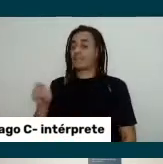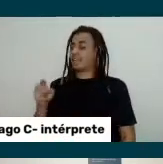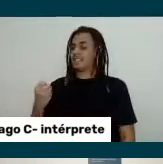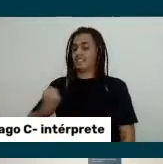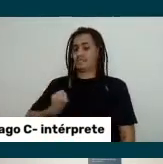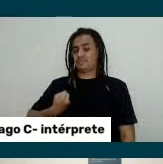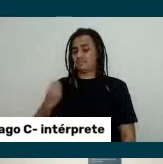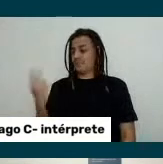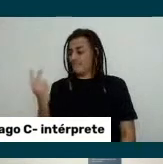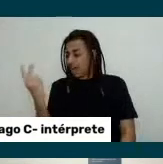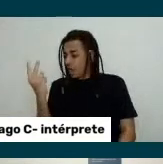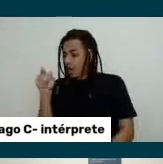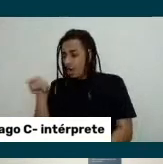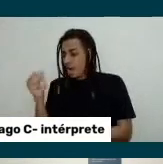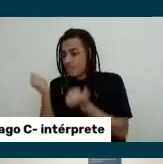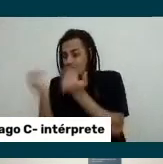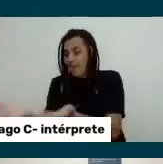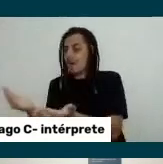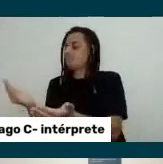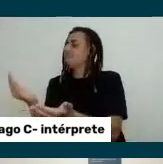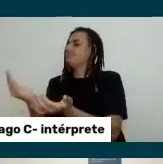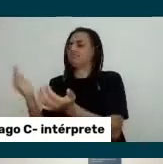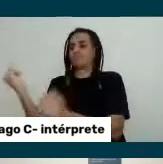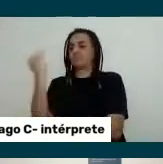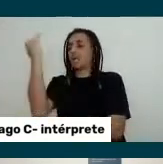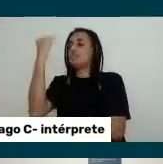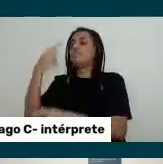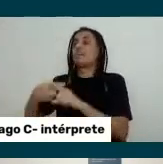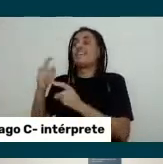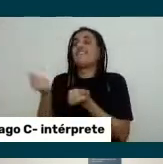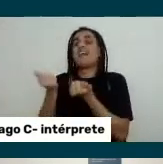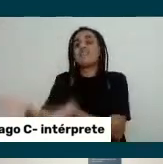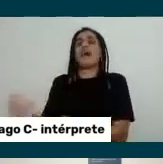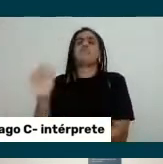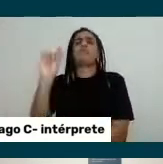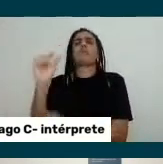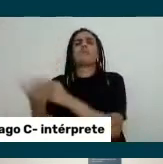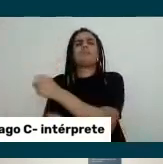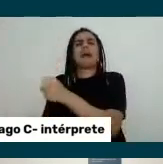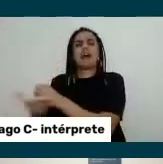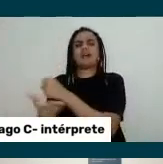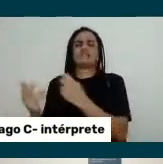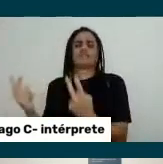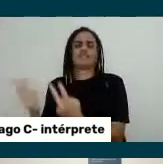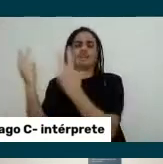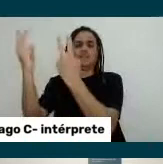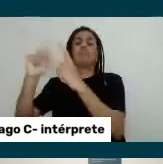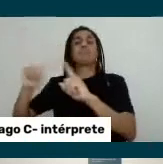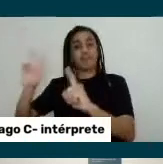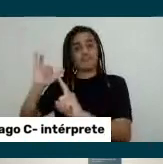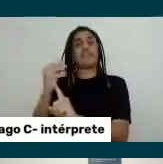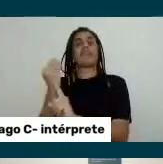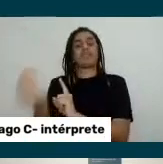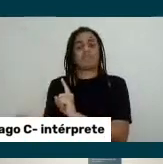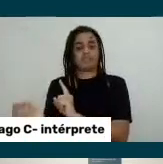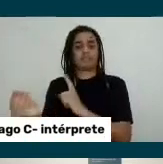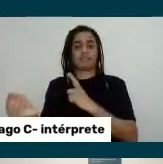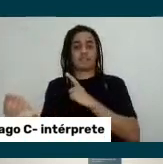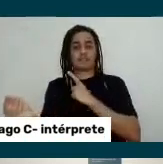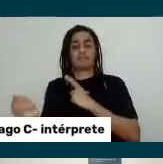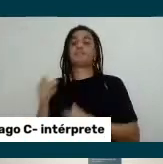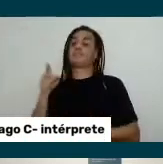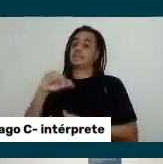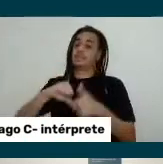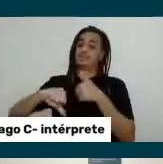nessa fase de MVP, que eu tenho uma entrega mínima de valor. E agora é que vem a grande mudança. O que nós estamos propondo aí, então? Que isso